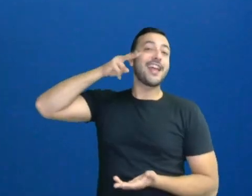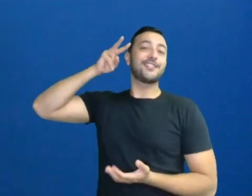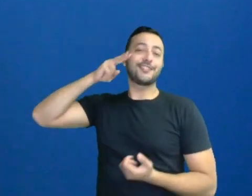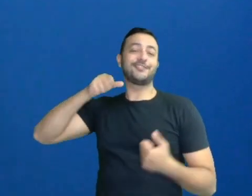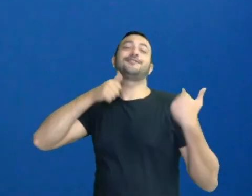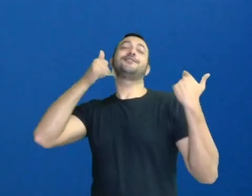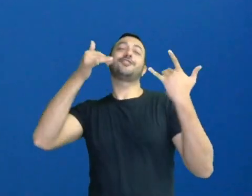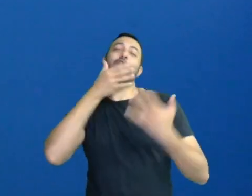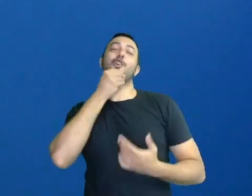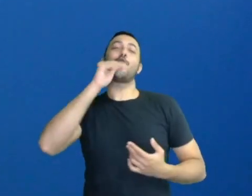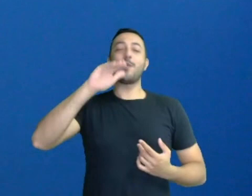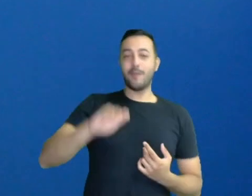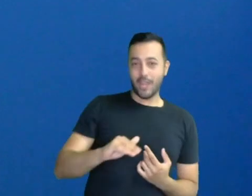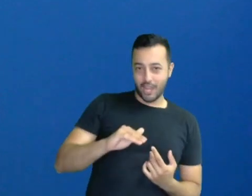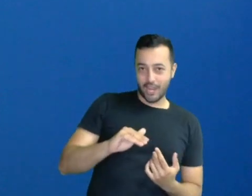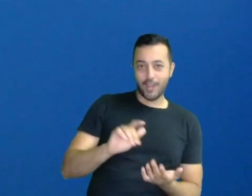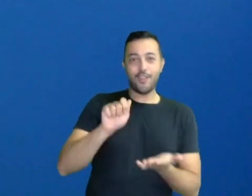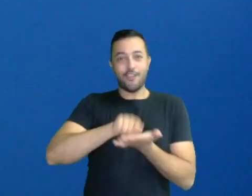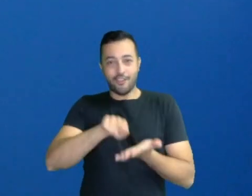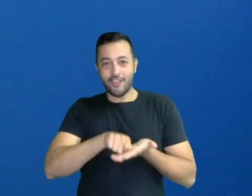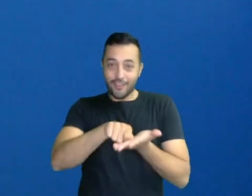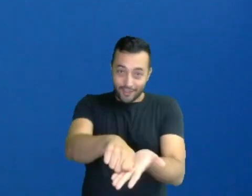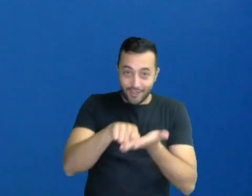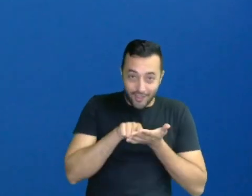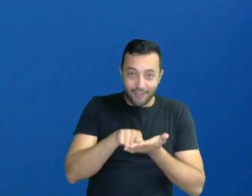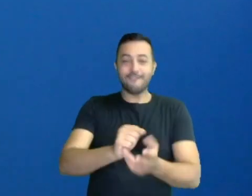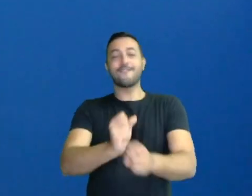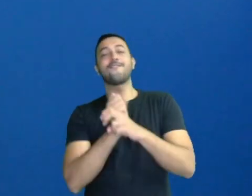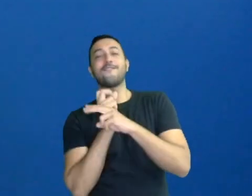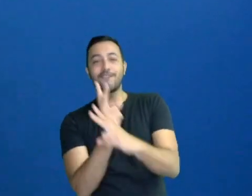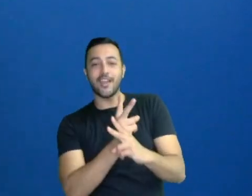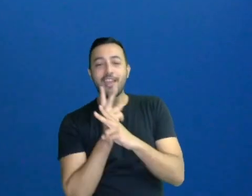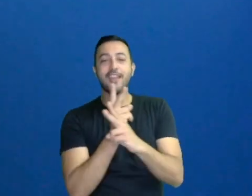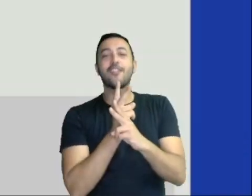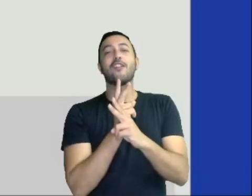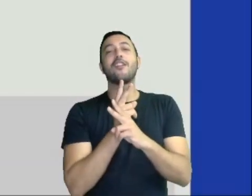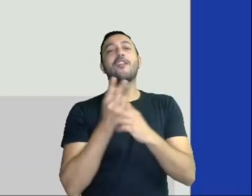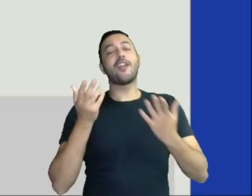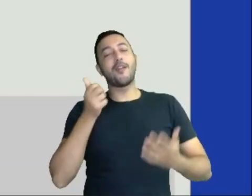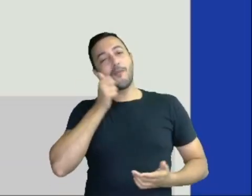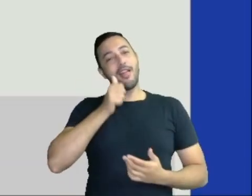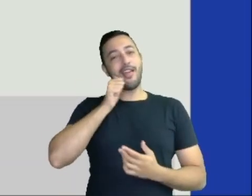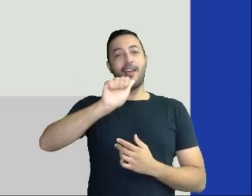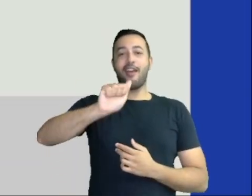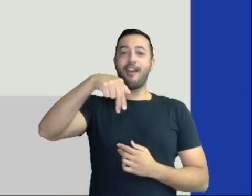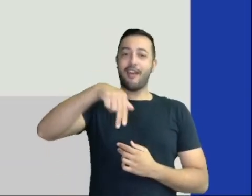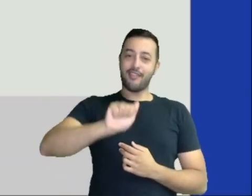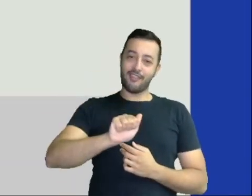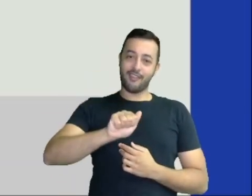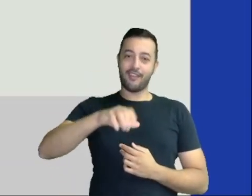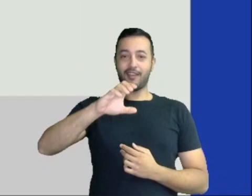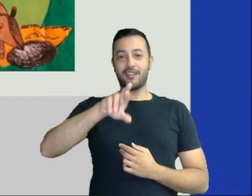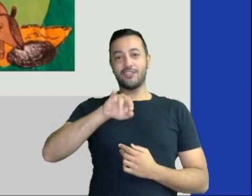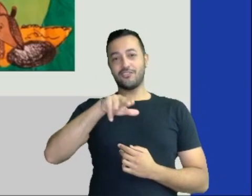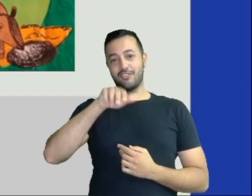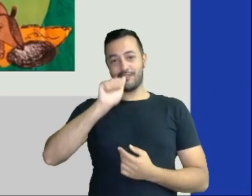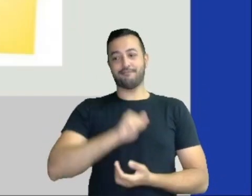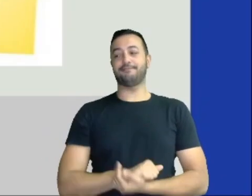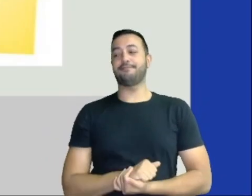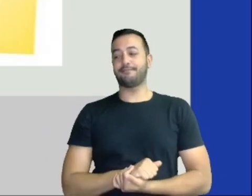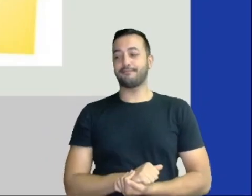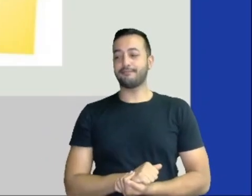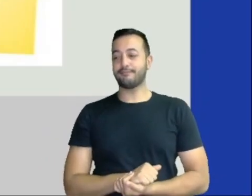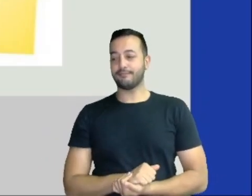história o menino o bilhete e o vento de Ana Cristina de Melo